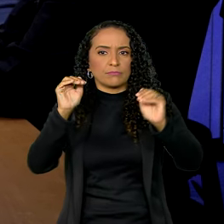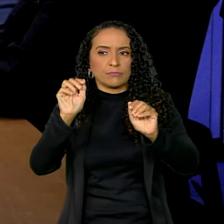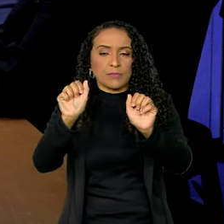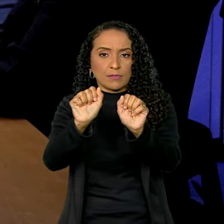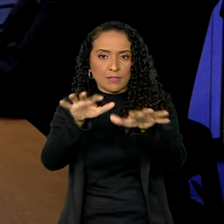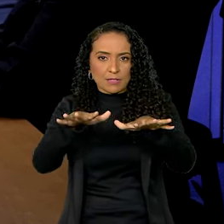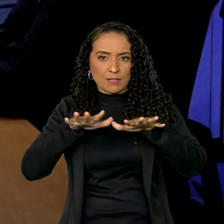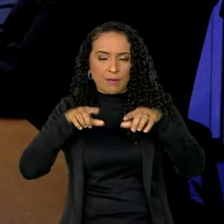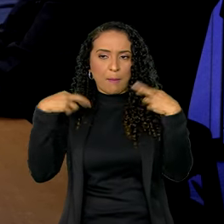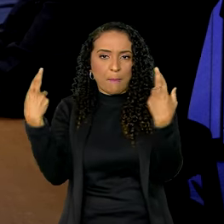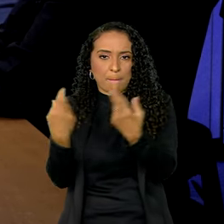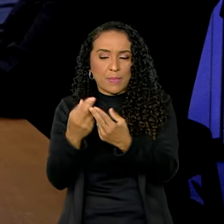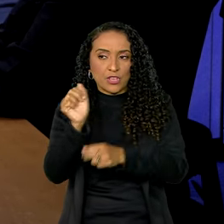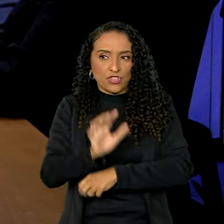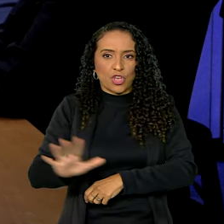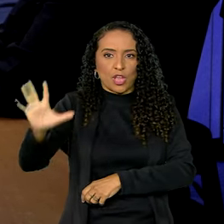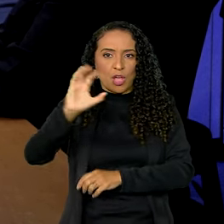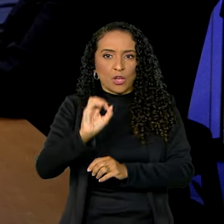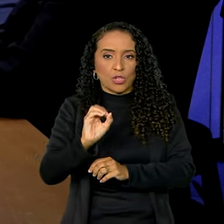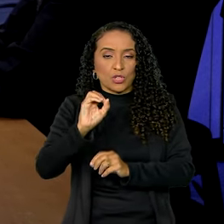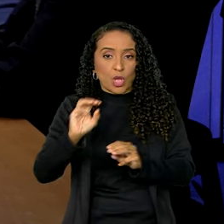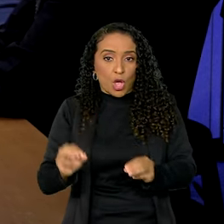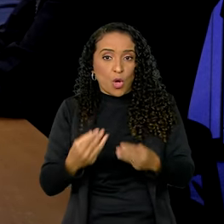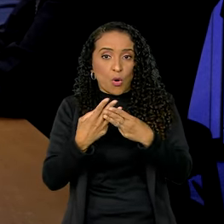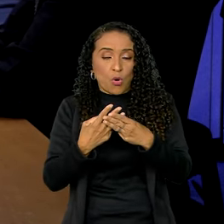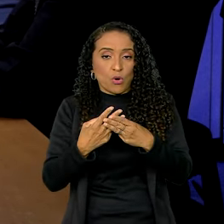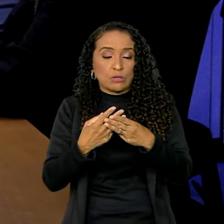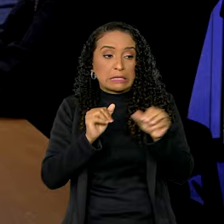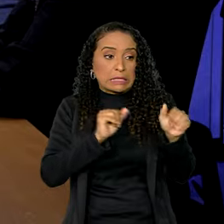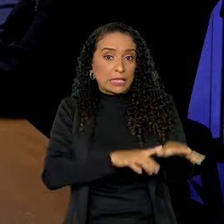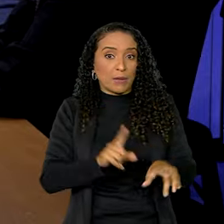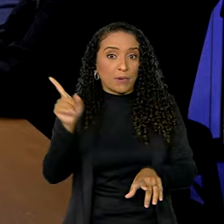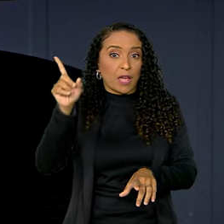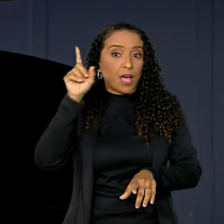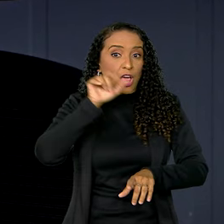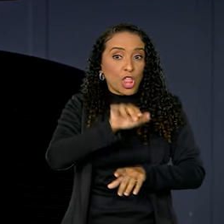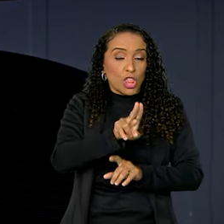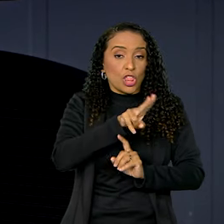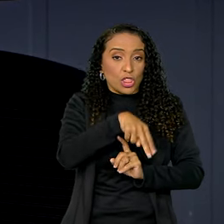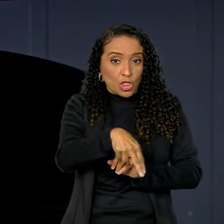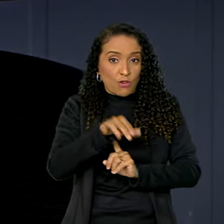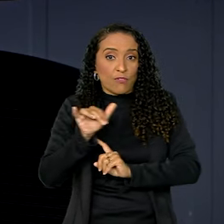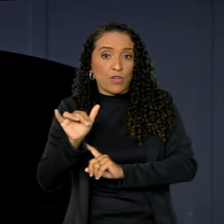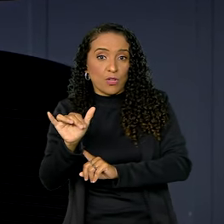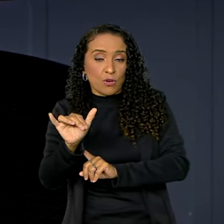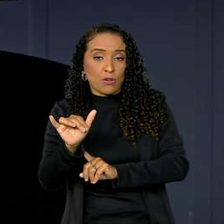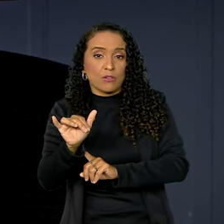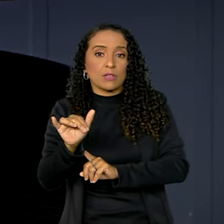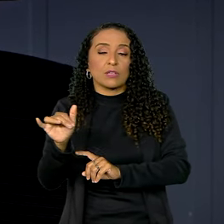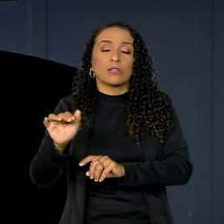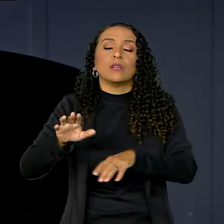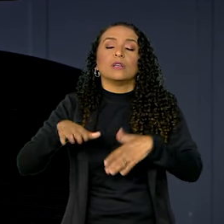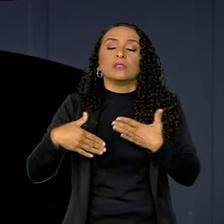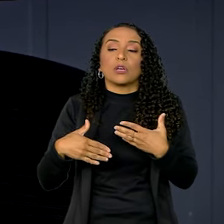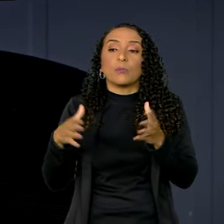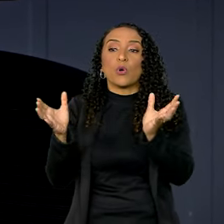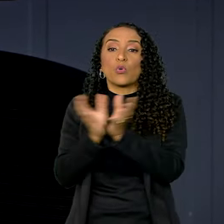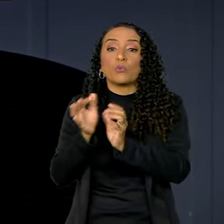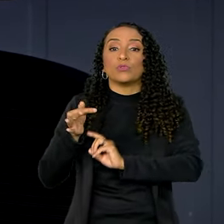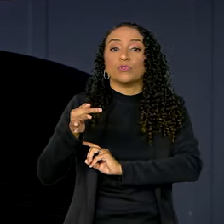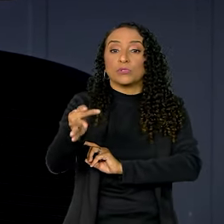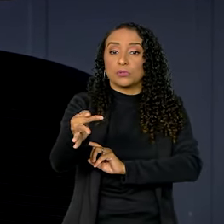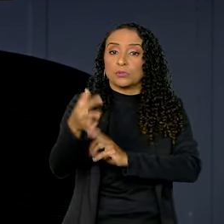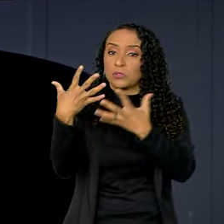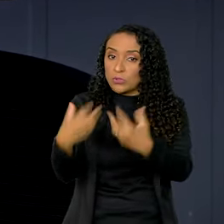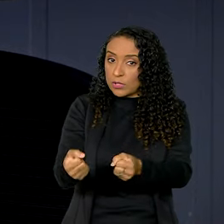geral da ONU que foi em setembro em Nova York e documentos também foram adotados lá por exemplo pela Cúpula do futuro então